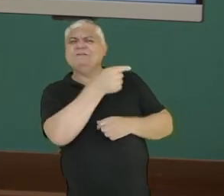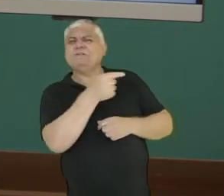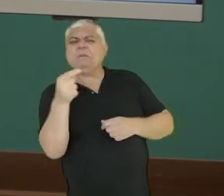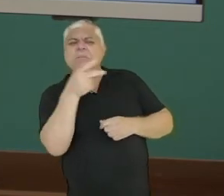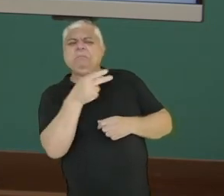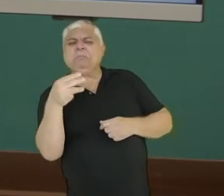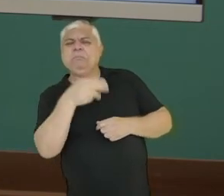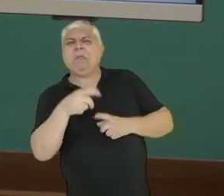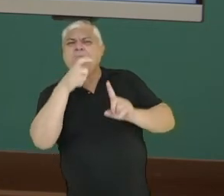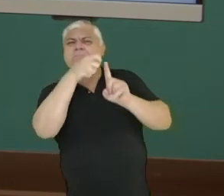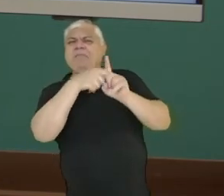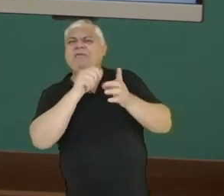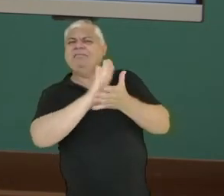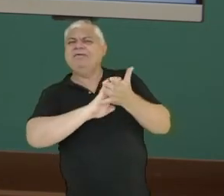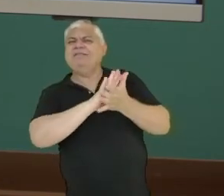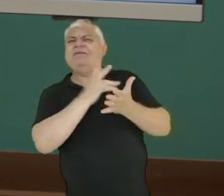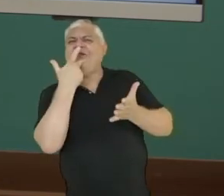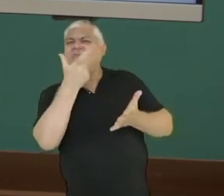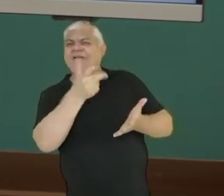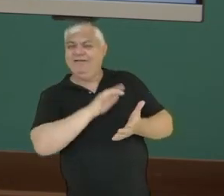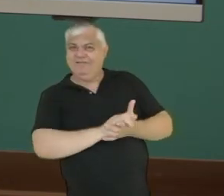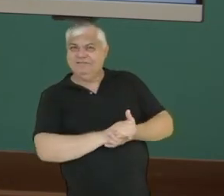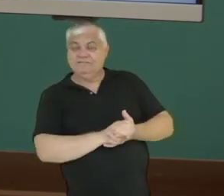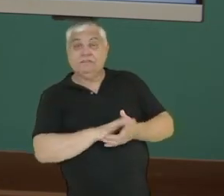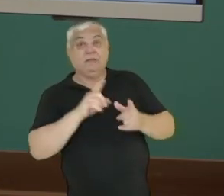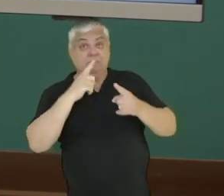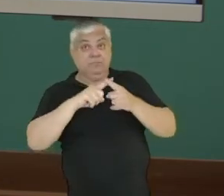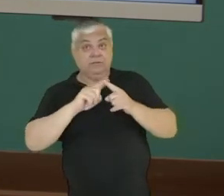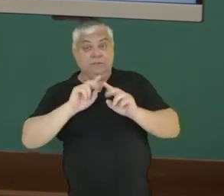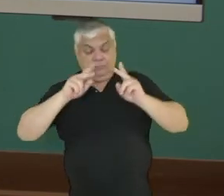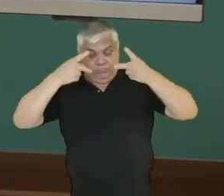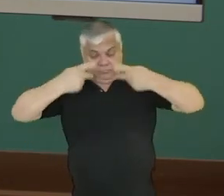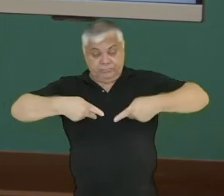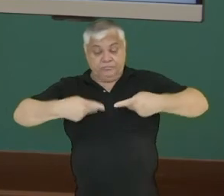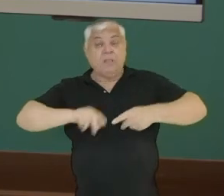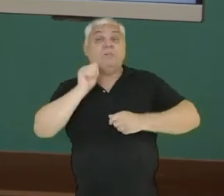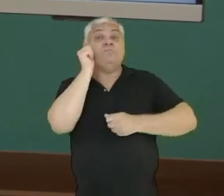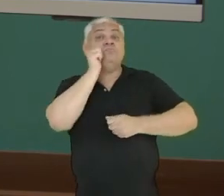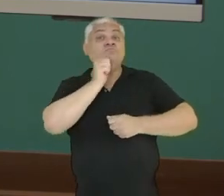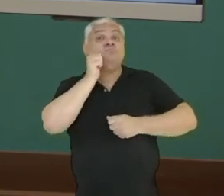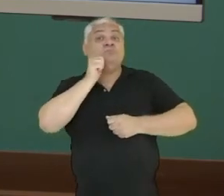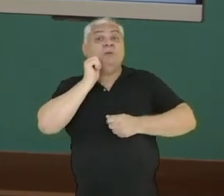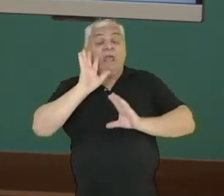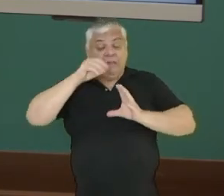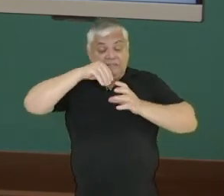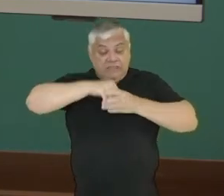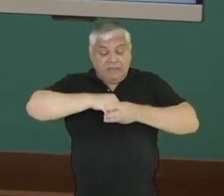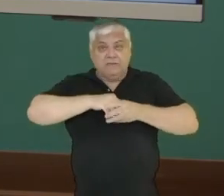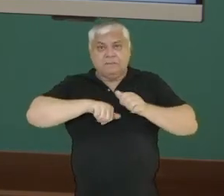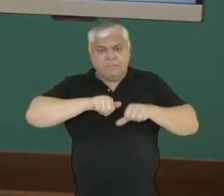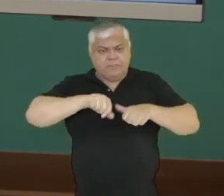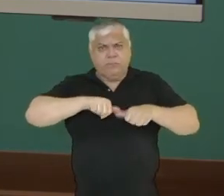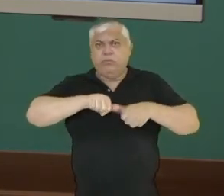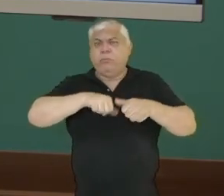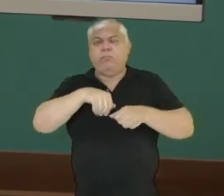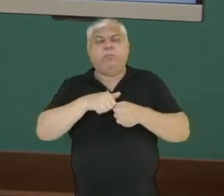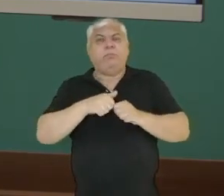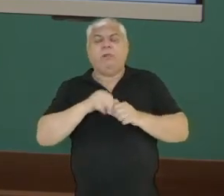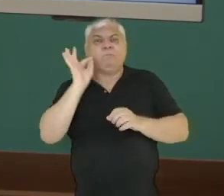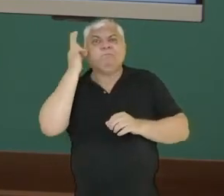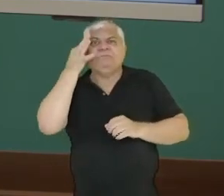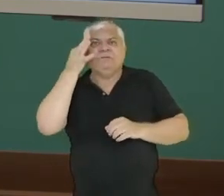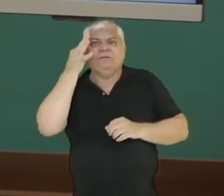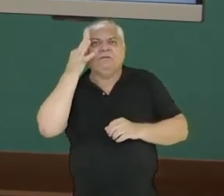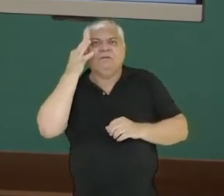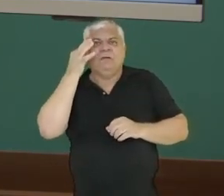e não fala meses? Porque no organismo da mulher e no feto ocorrem mudanças muito rápidas, né?